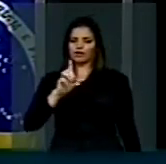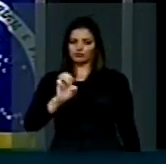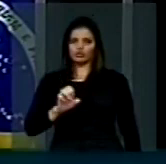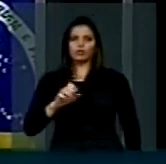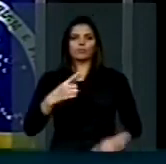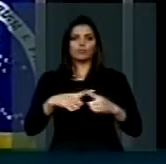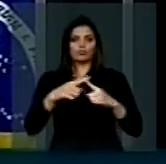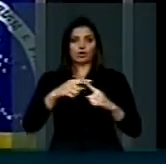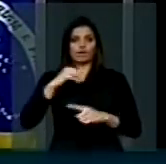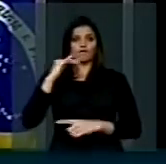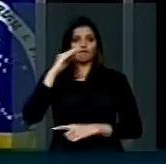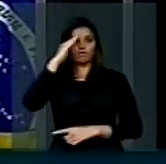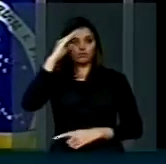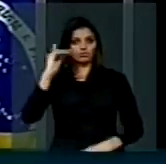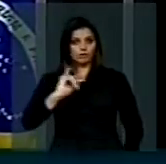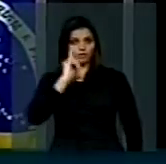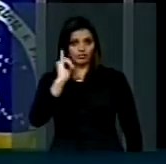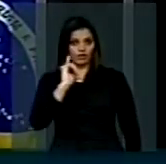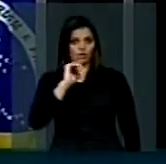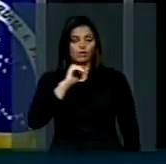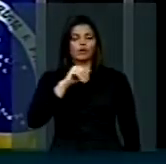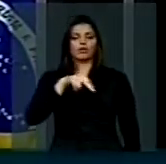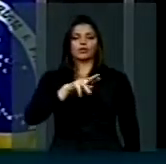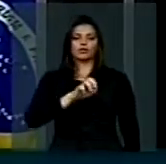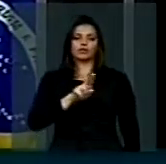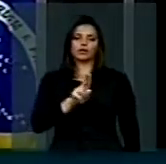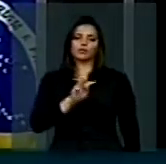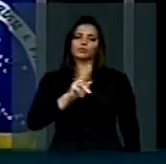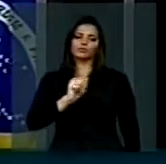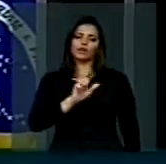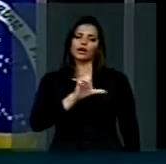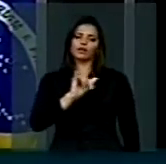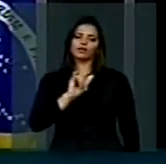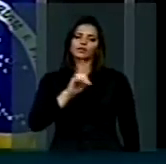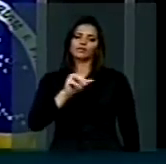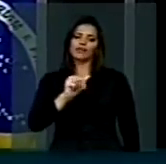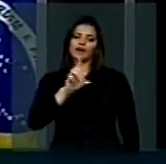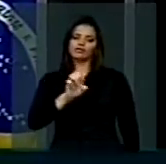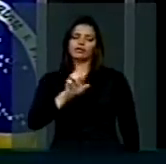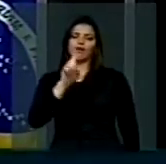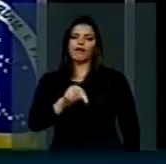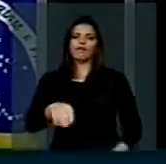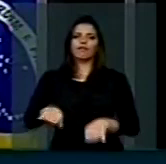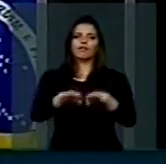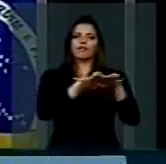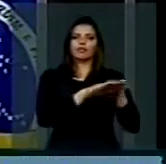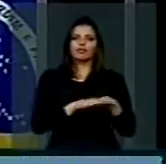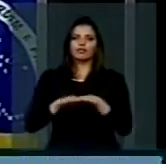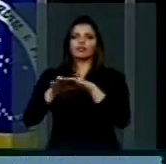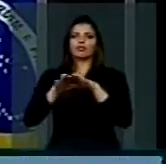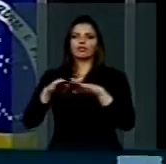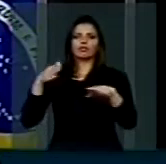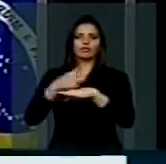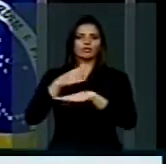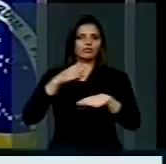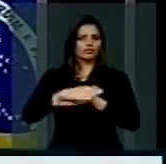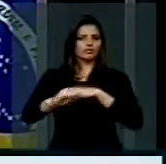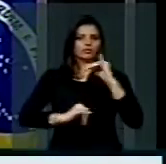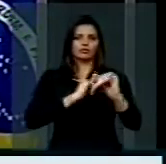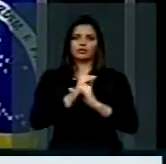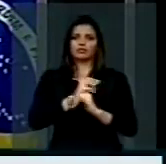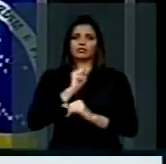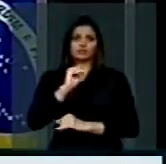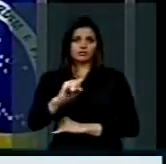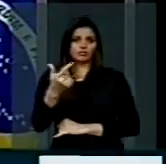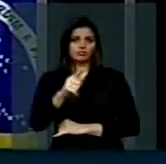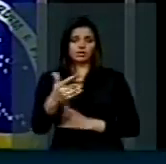Um instrumento como este deve ter como um dos seus princípios balizadores a neutralidade, senão vira instrumento